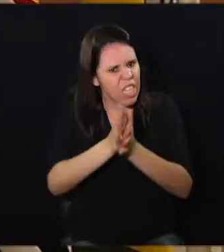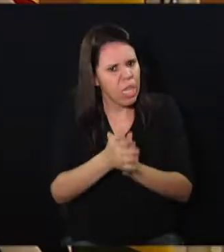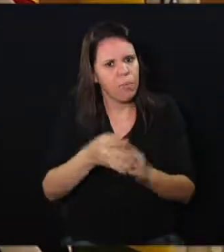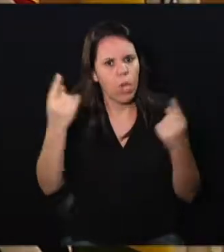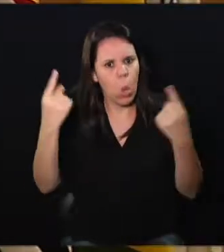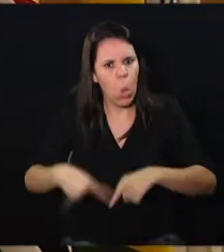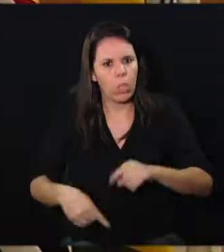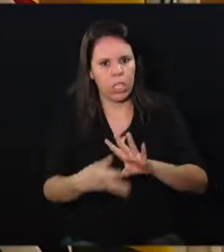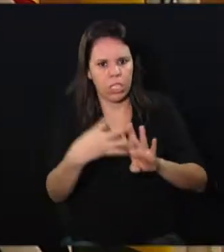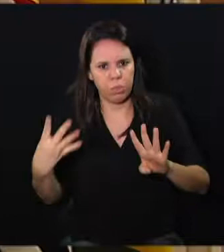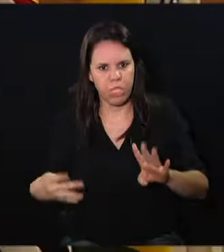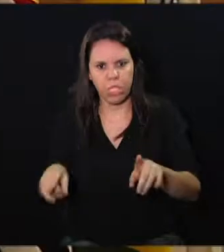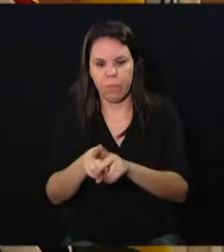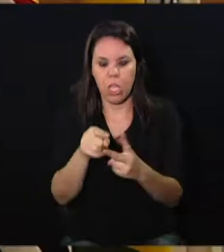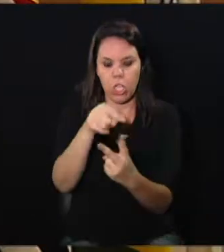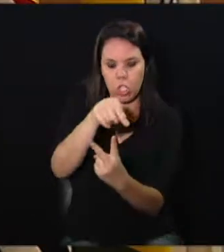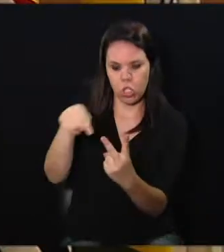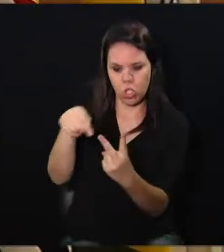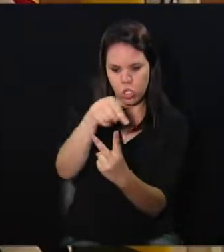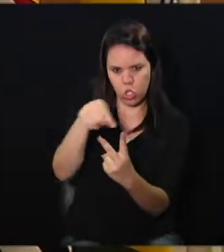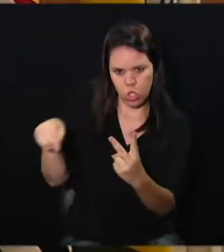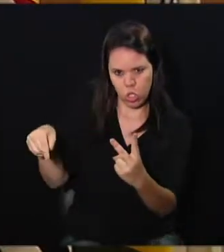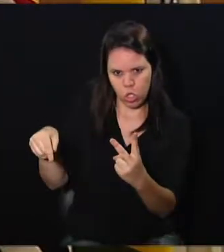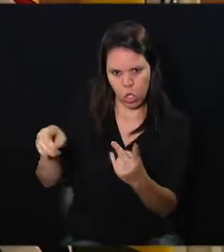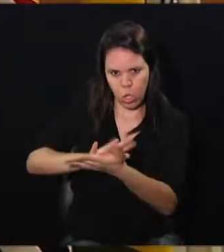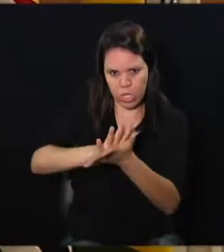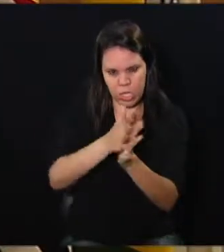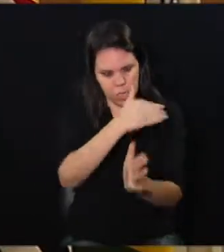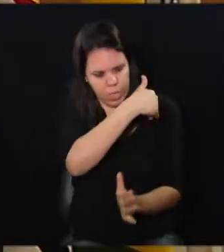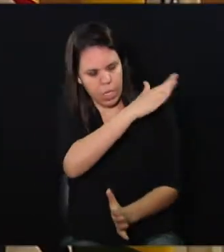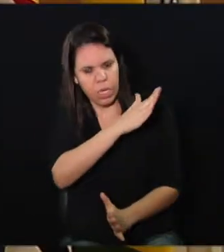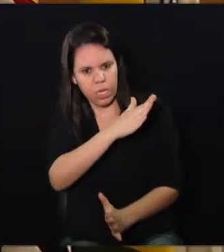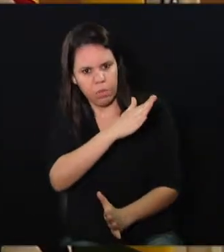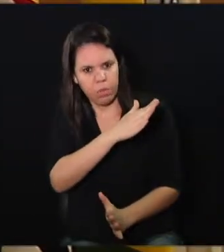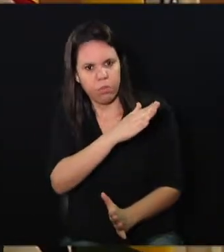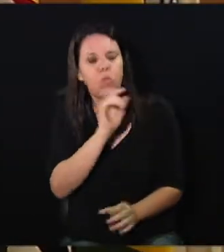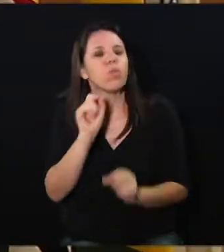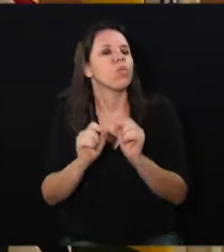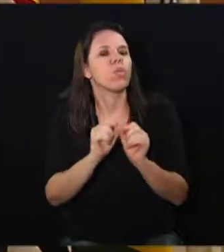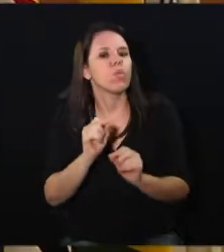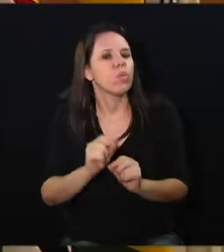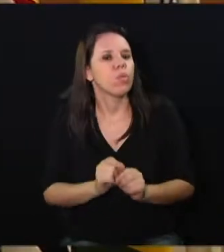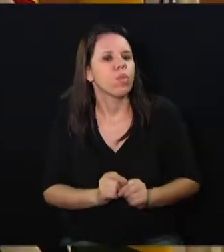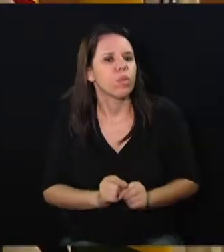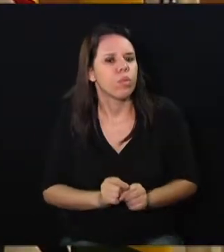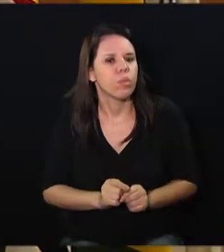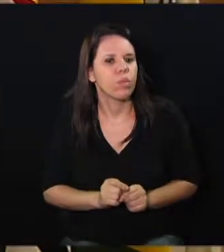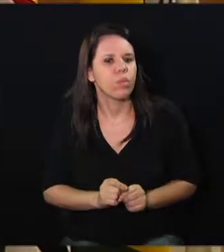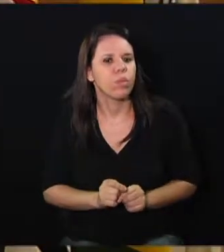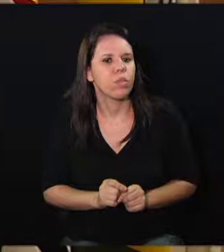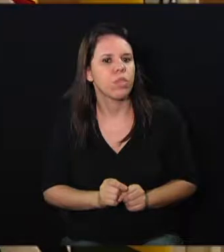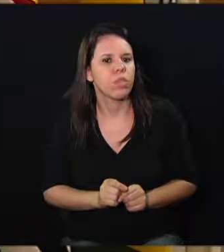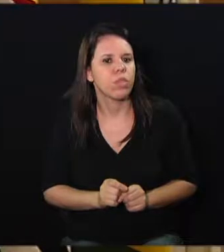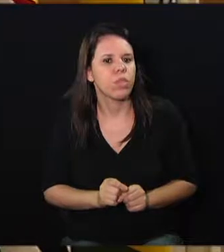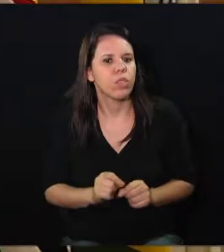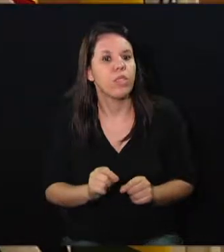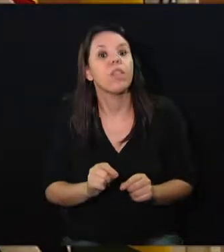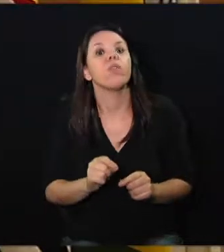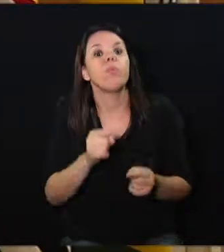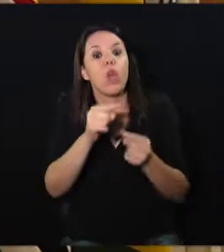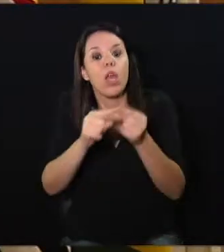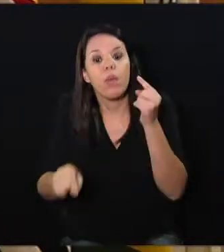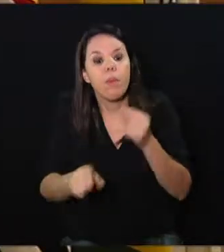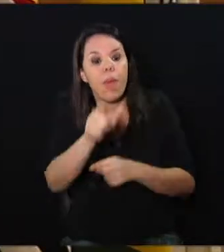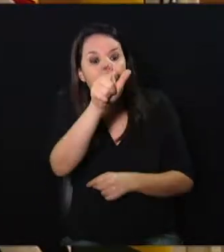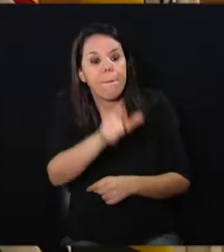que esses dois tipos de crimes também estejam entre aqueles que vetam a possibilidade da